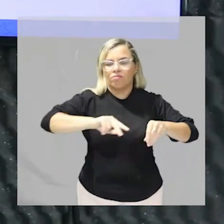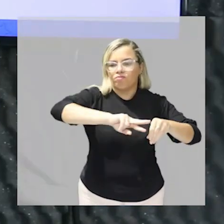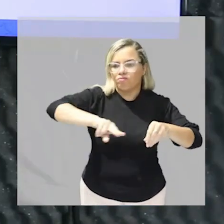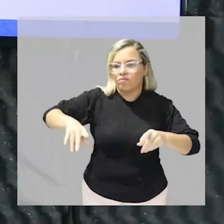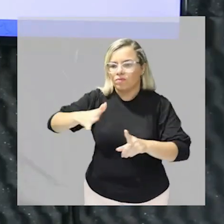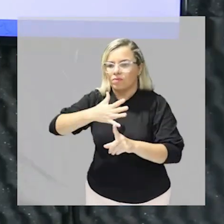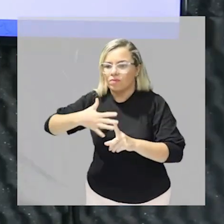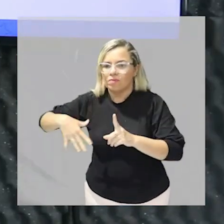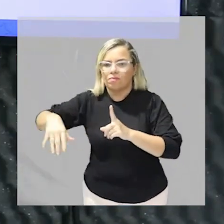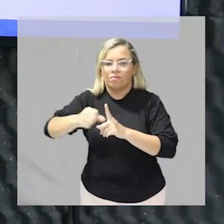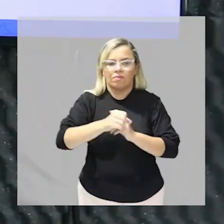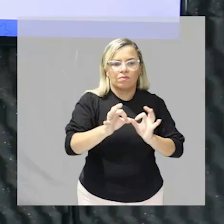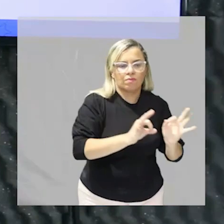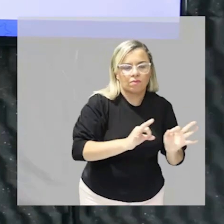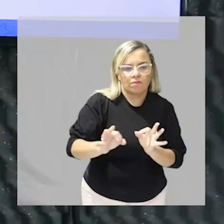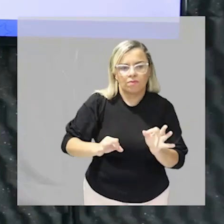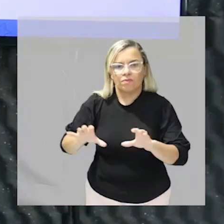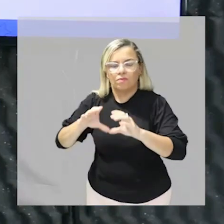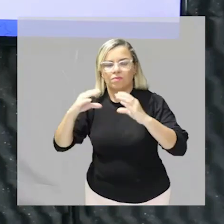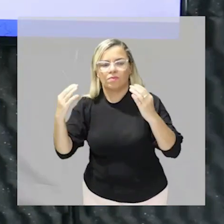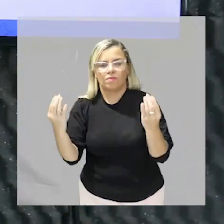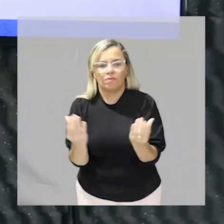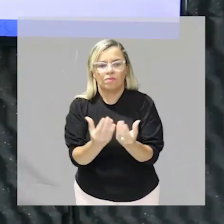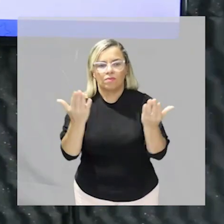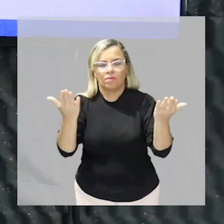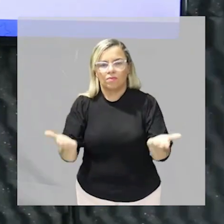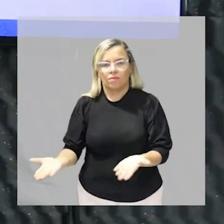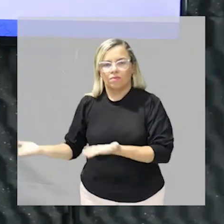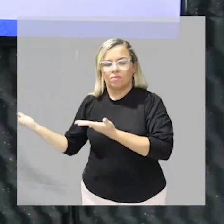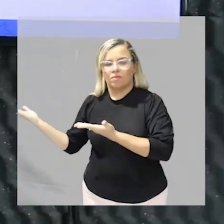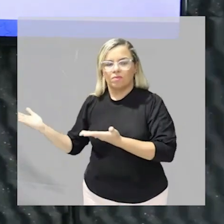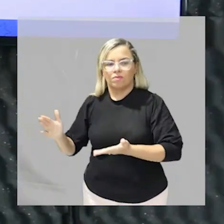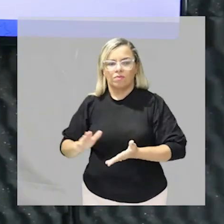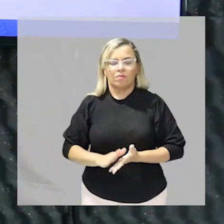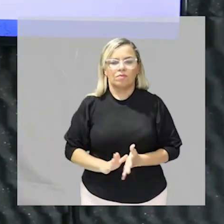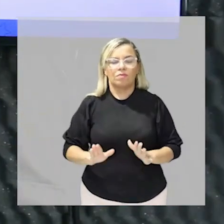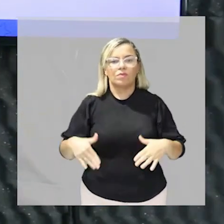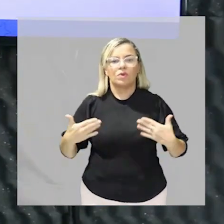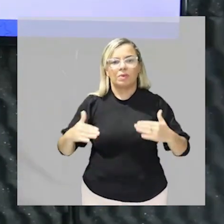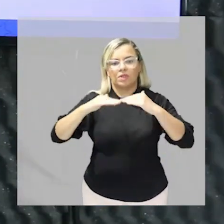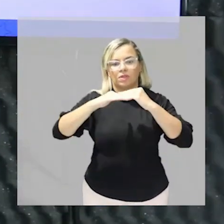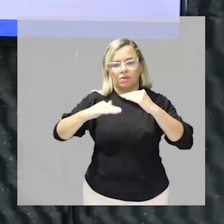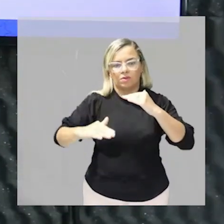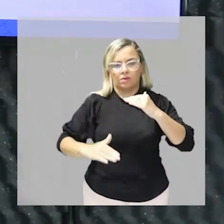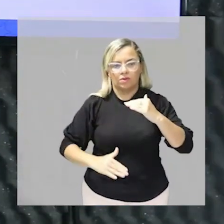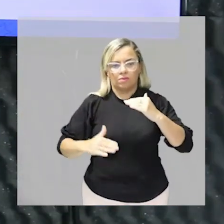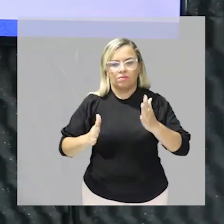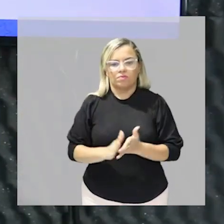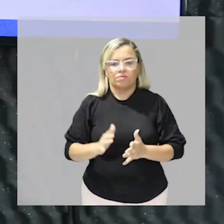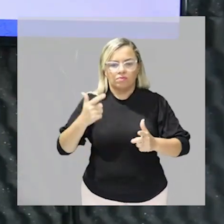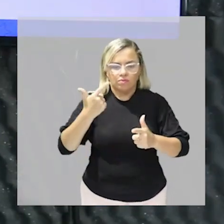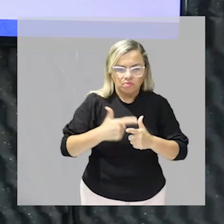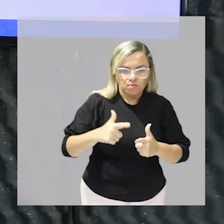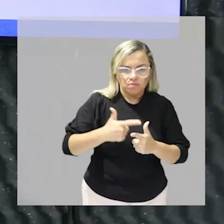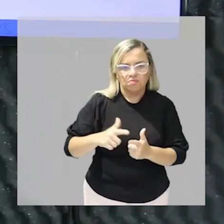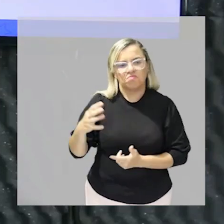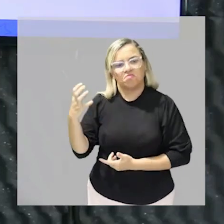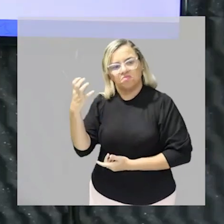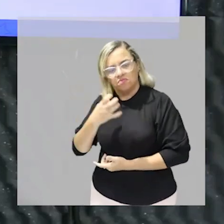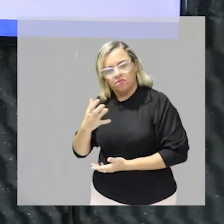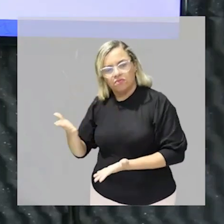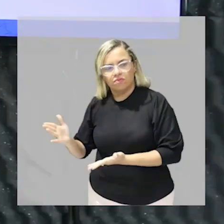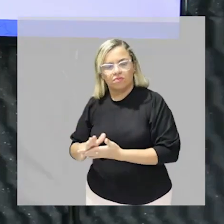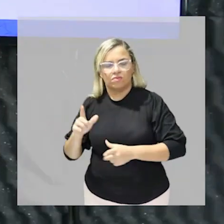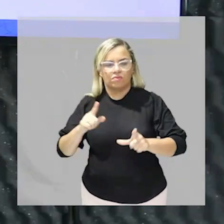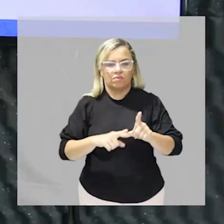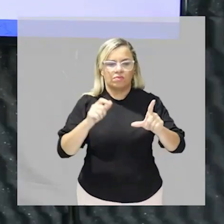organização social e aquelas comunidades, que é marcado pelo quê, galera? É marcado por uma desigualdade, né, um problema sério. É a